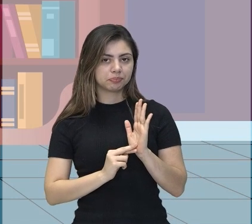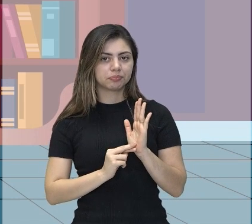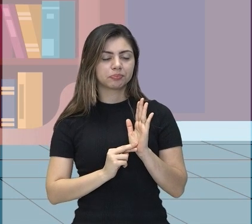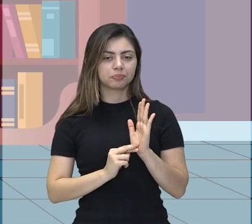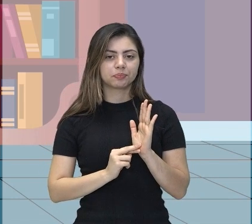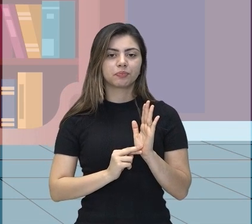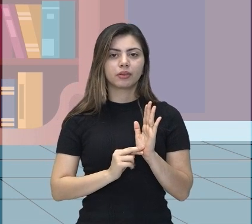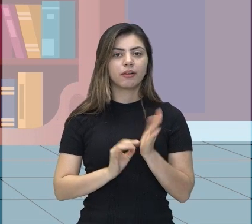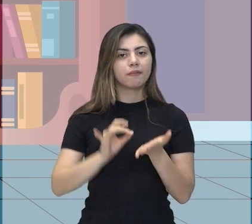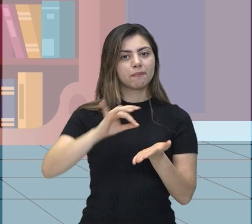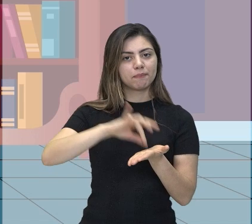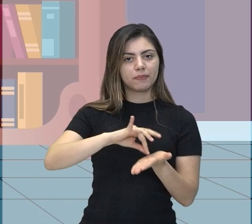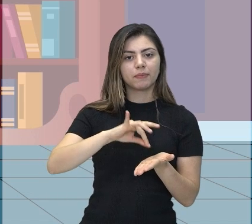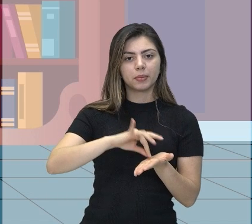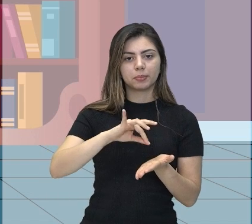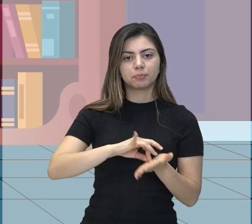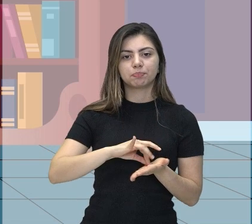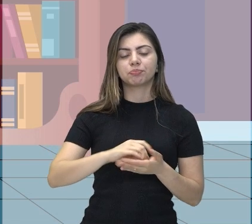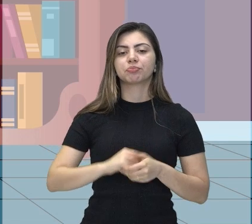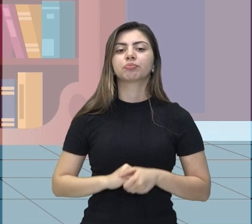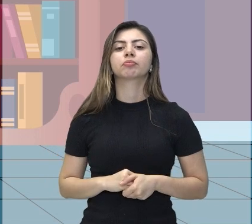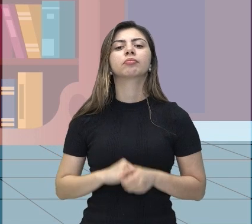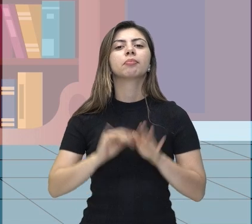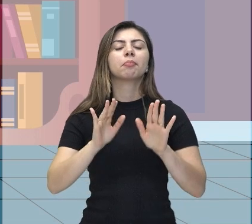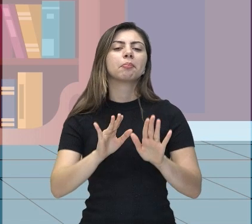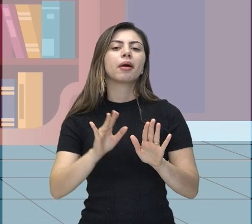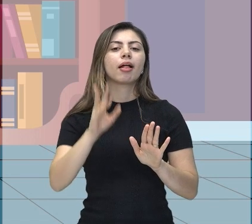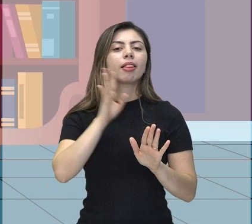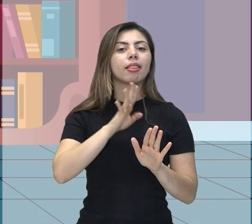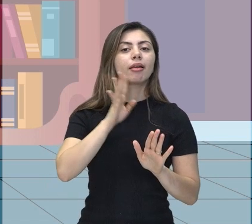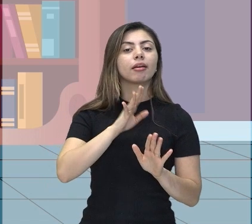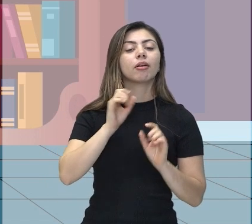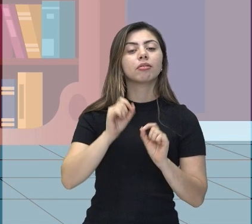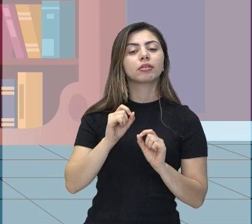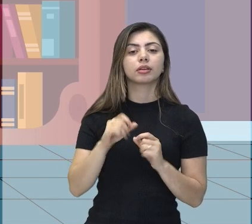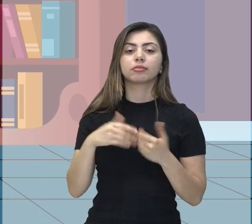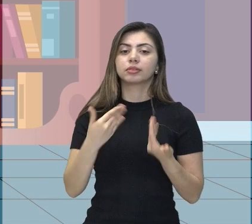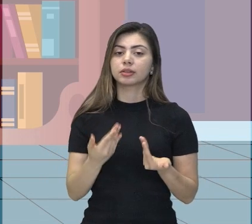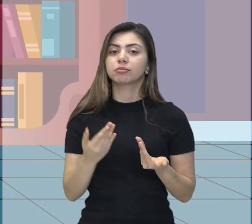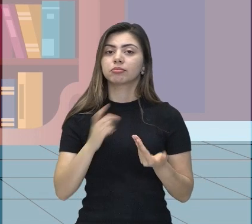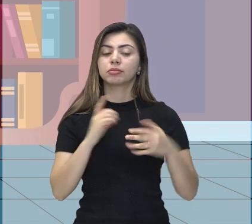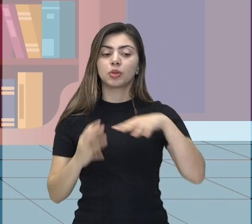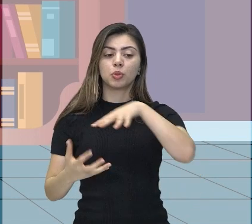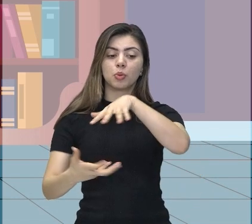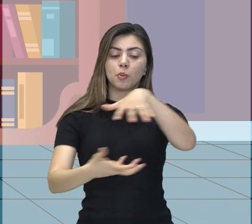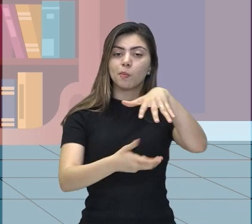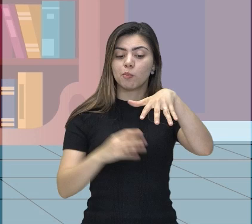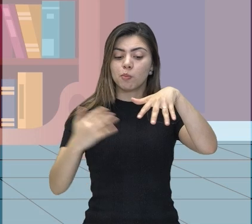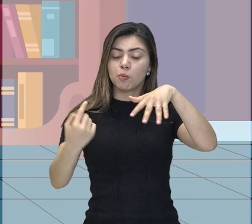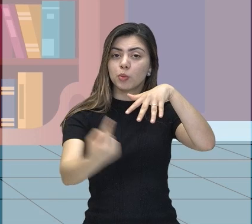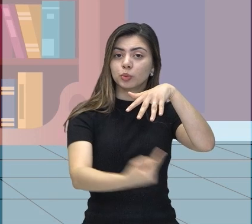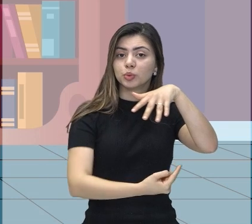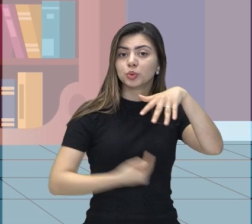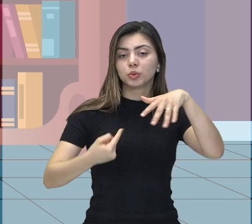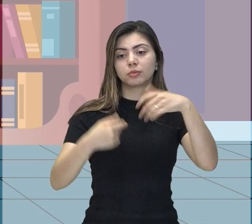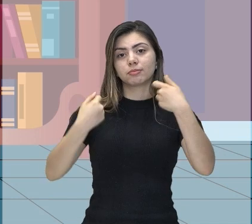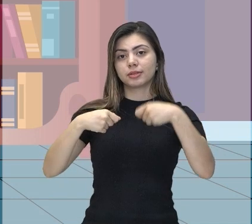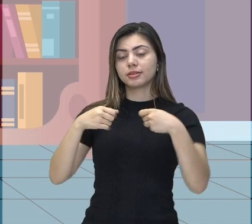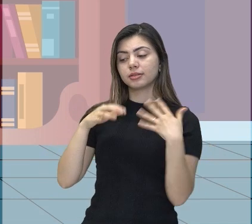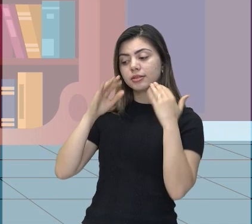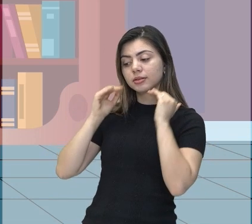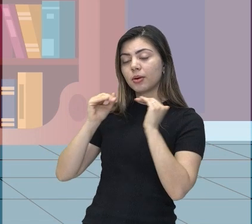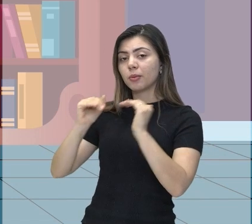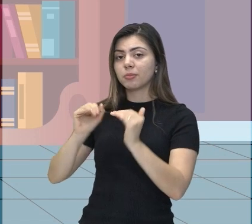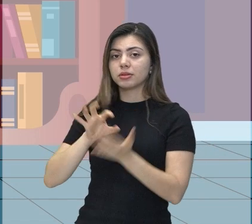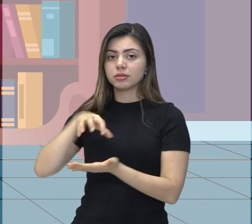nomenclatura oficial. E sabe o que é legal? É que eles são aceitos em todo o mundo. O que seria a IUPAC?